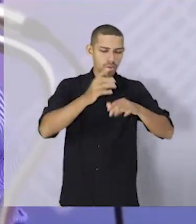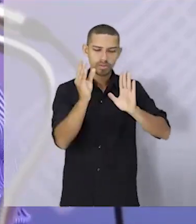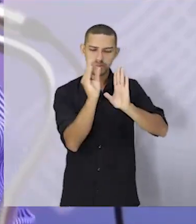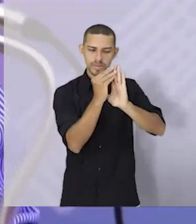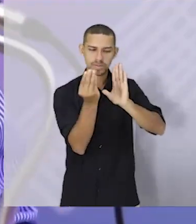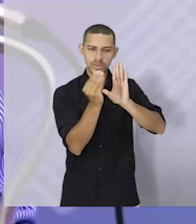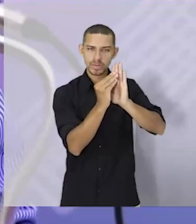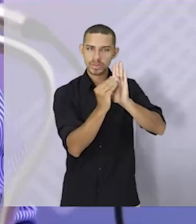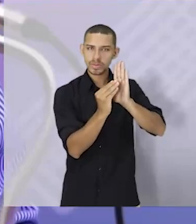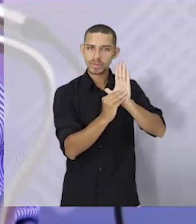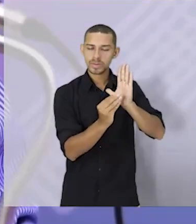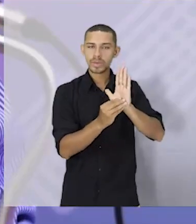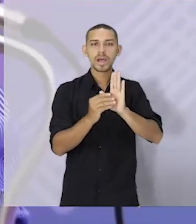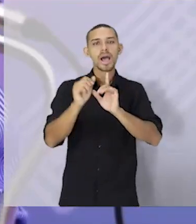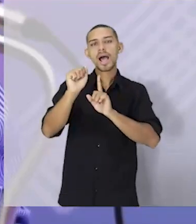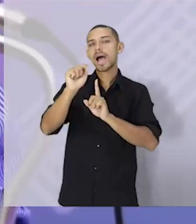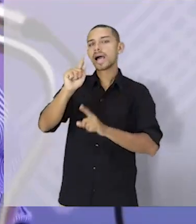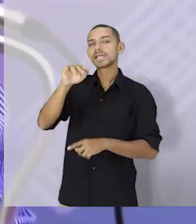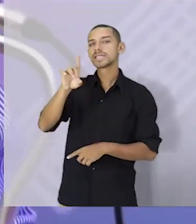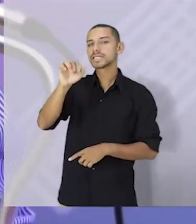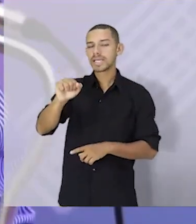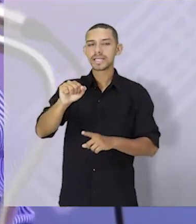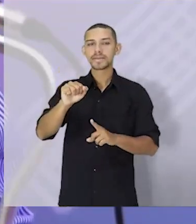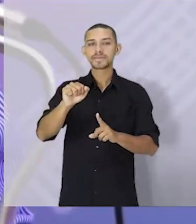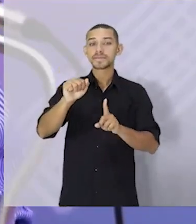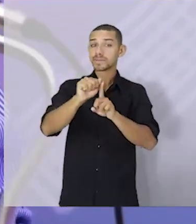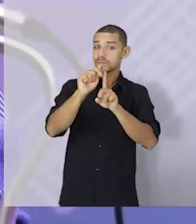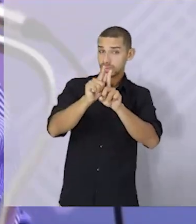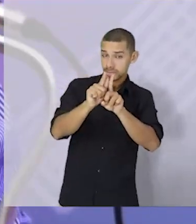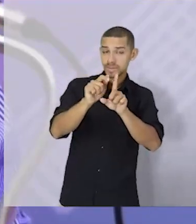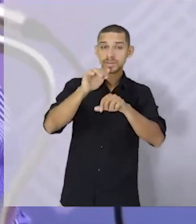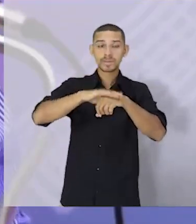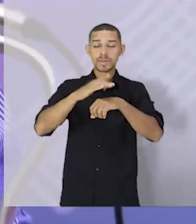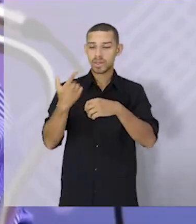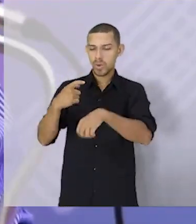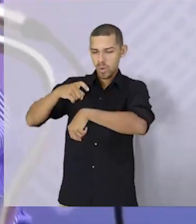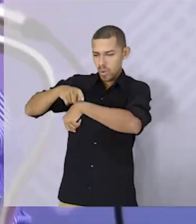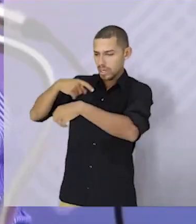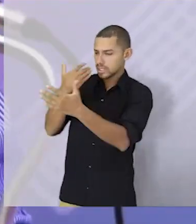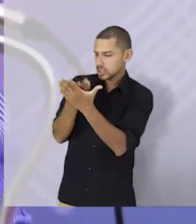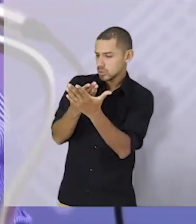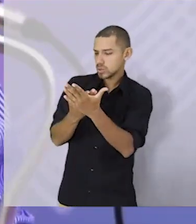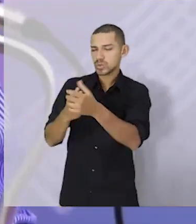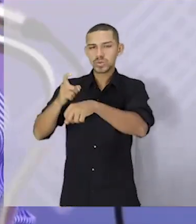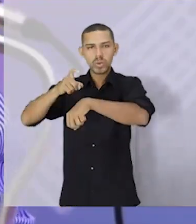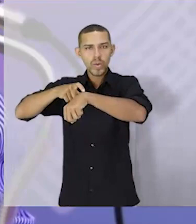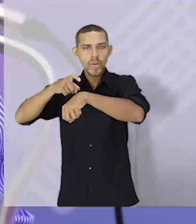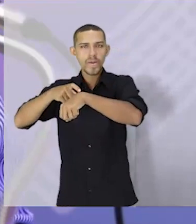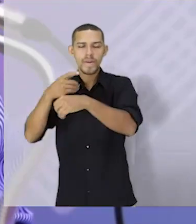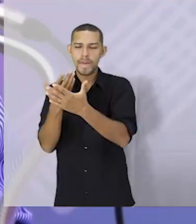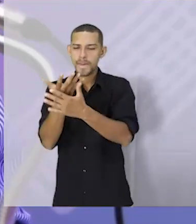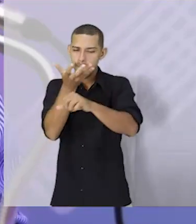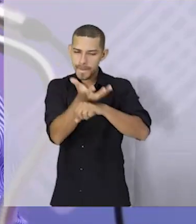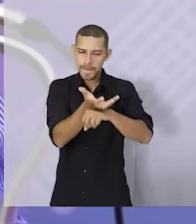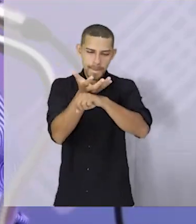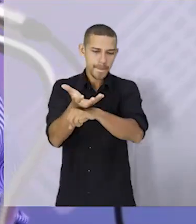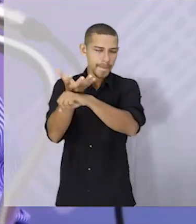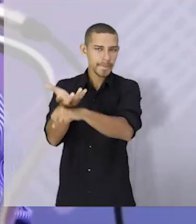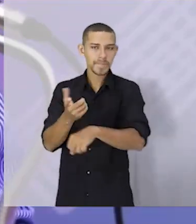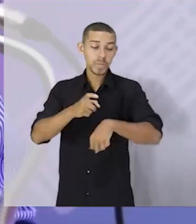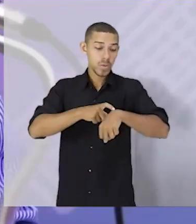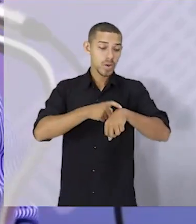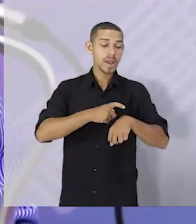você vai fazer uma agenda. Então, você coloca os seus horários, o horário de estudo, o horário que você vai estudar suas disciplinas e o horário que você